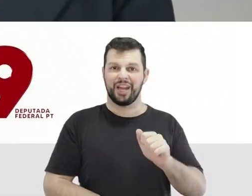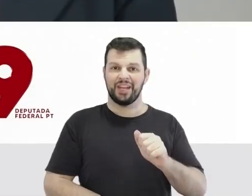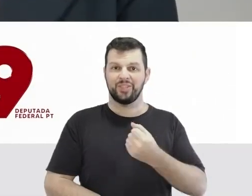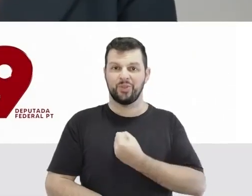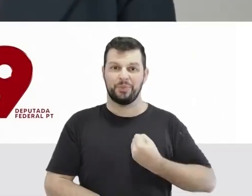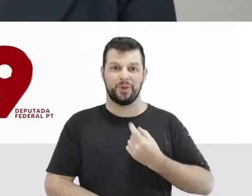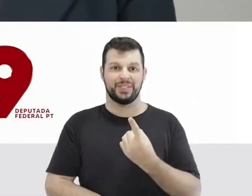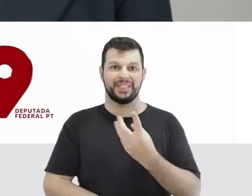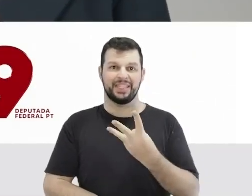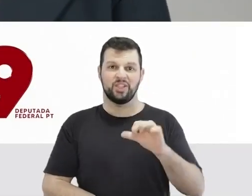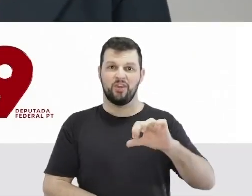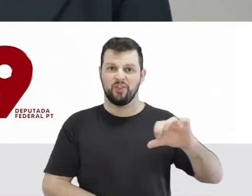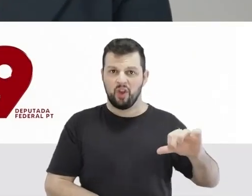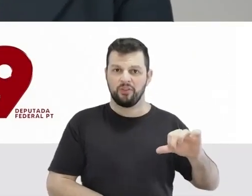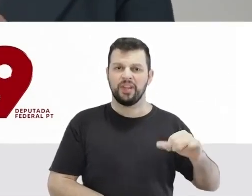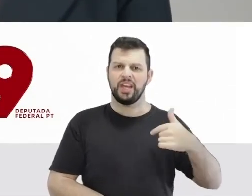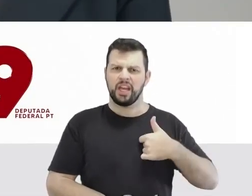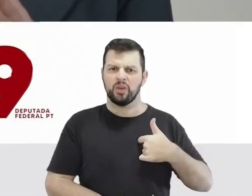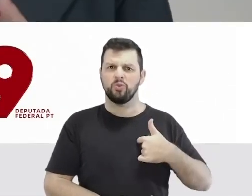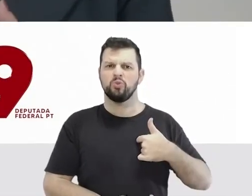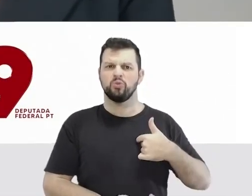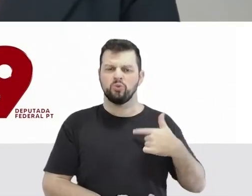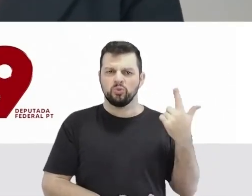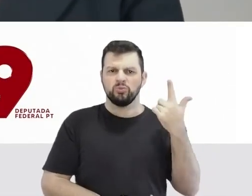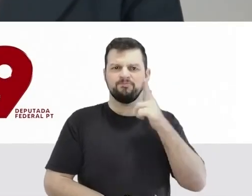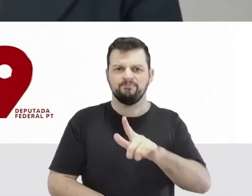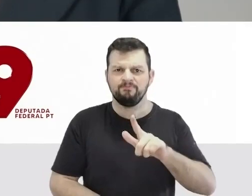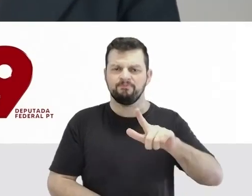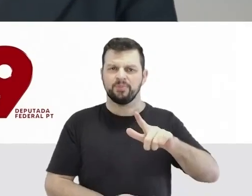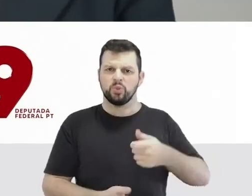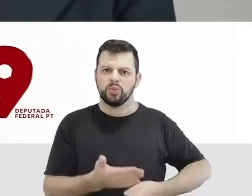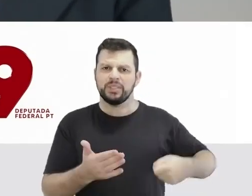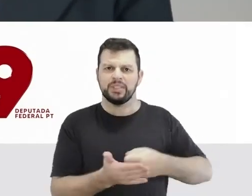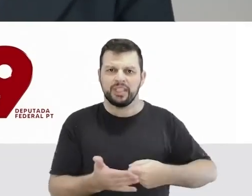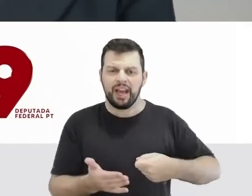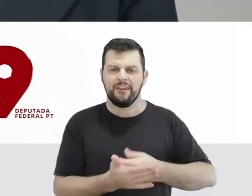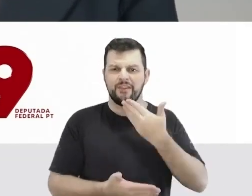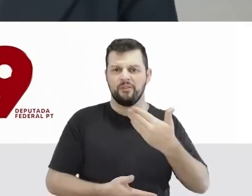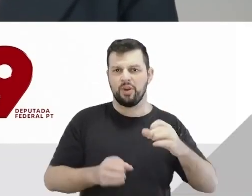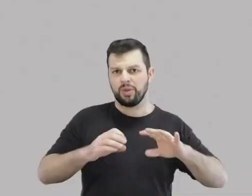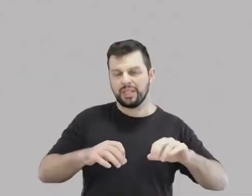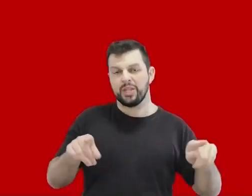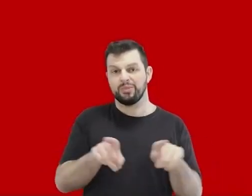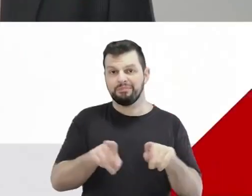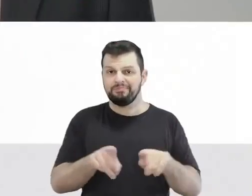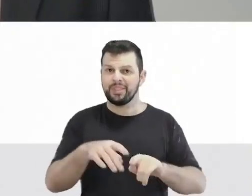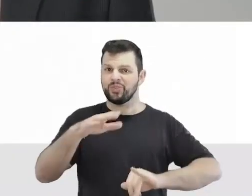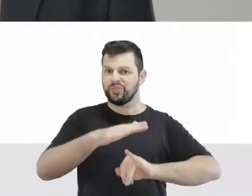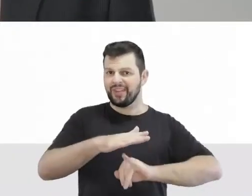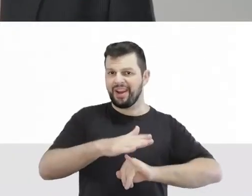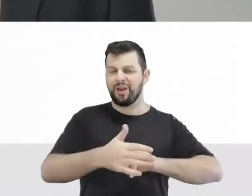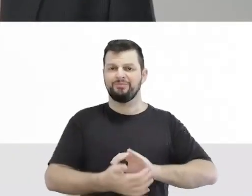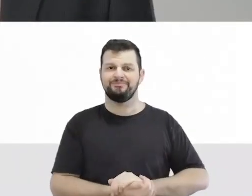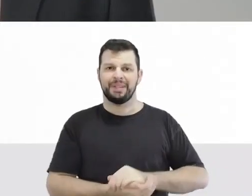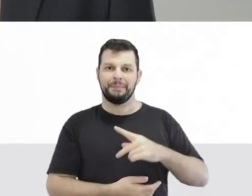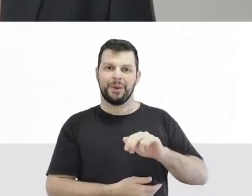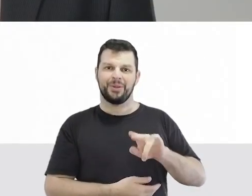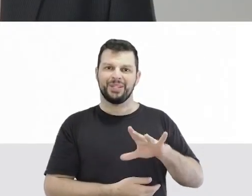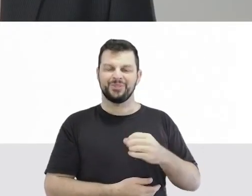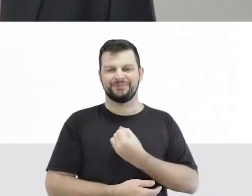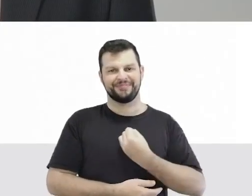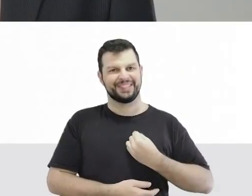Cláudia Schiedeck, 1399. Competência e coragem pela educação e institutos federais. Paulinho dos